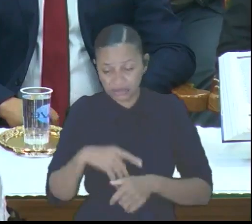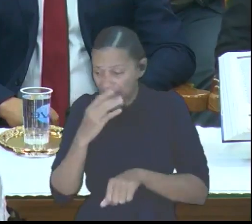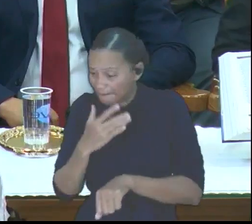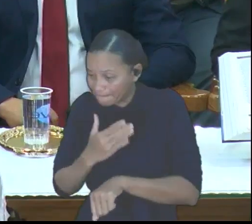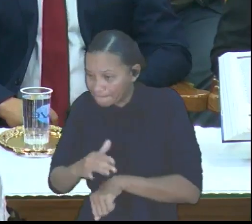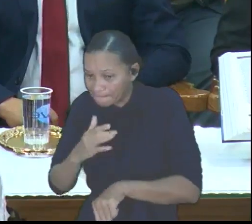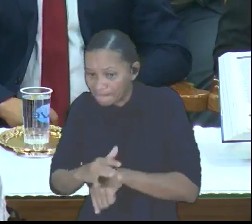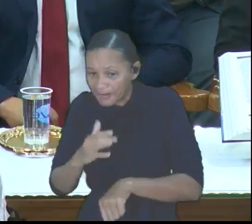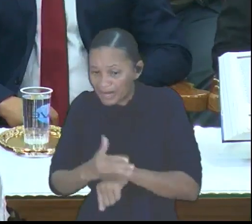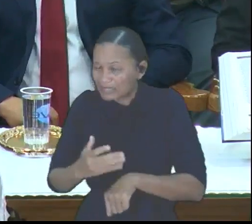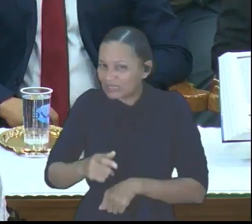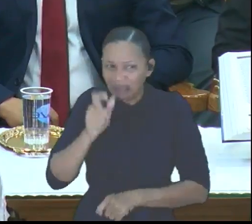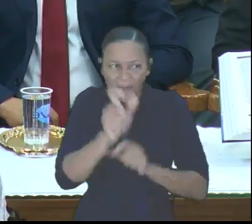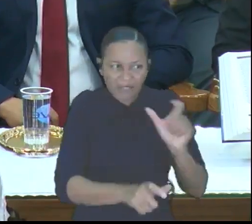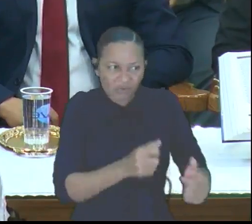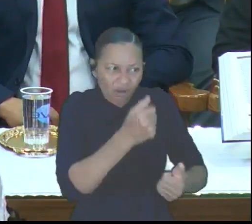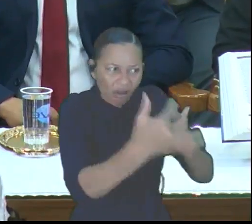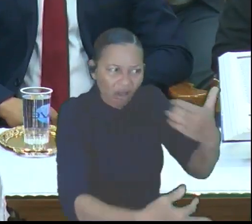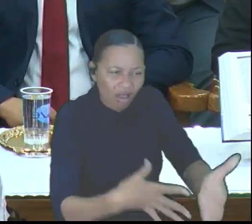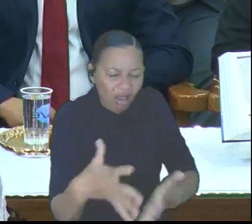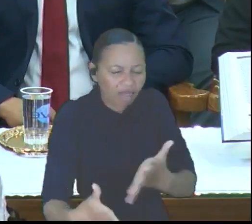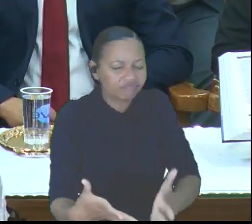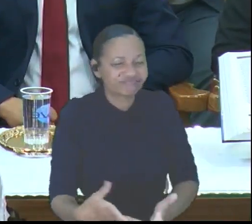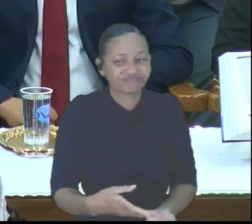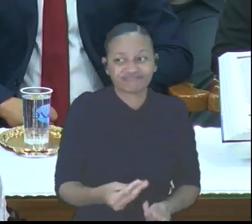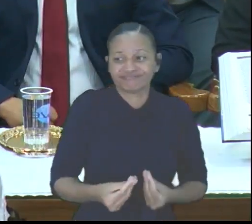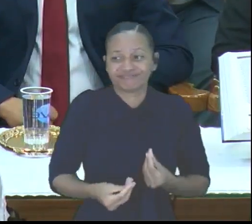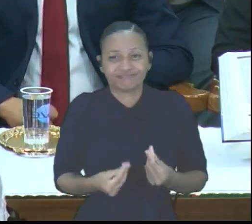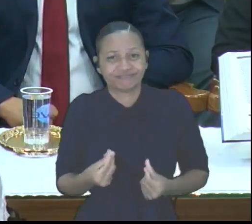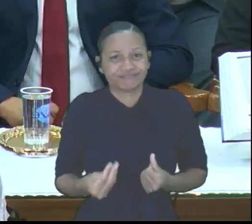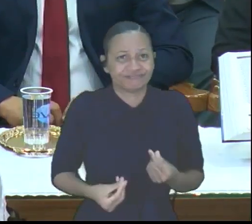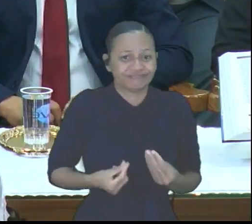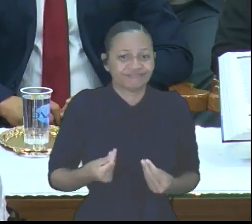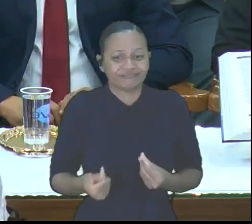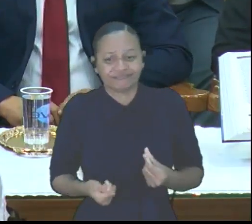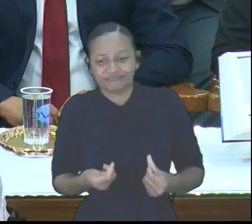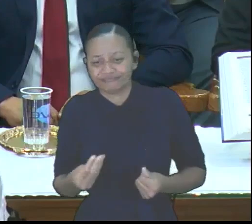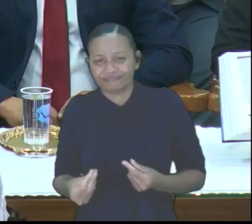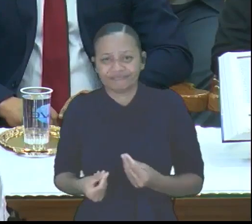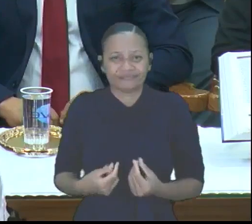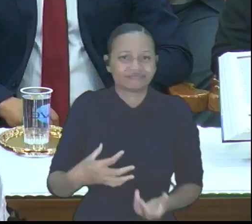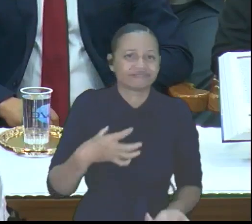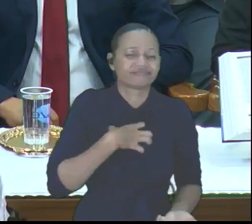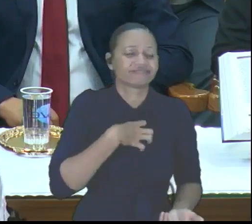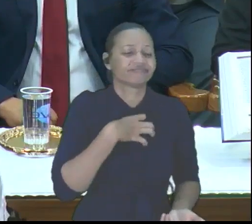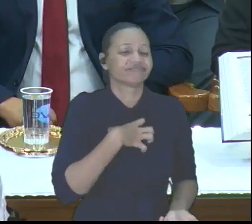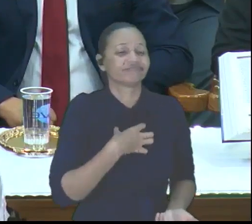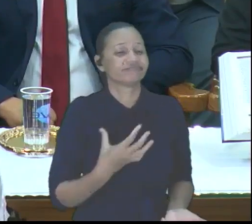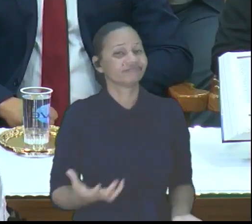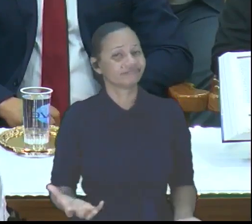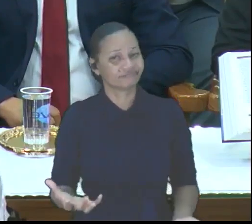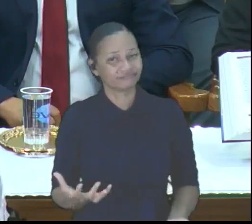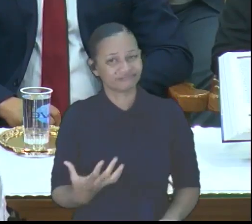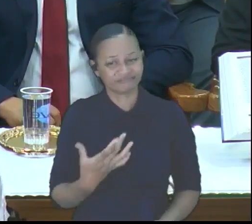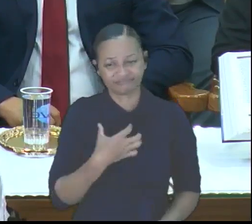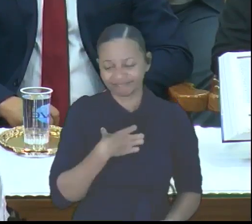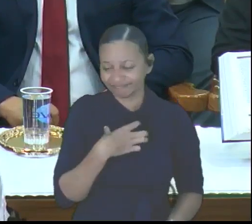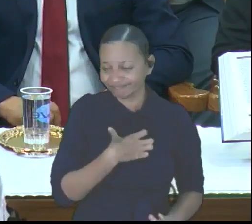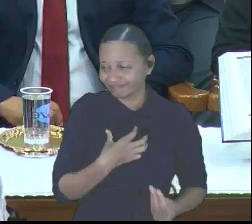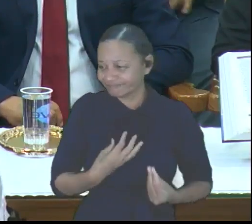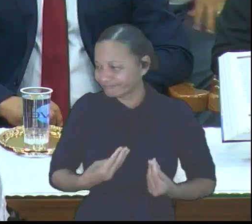que a gente fala para os outros, talvez a gente fique um tanto quanto abalado. Um tanto